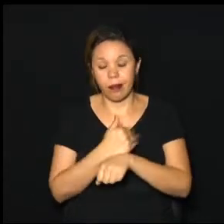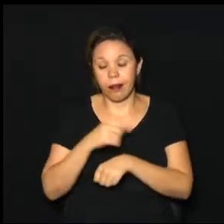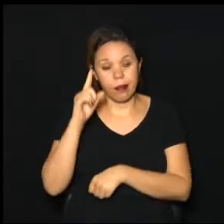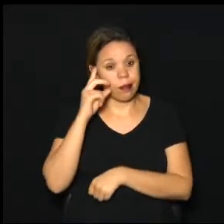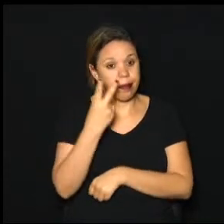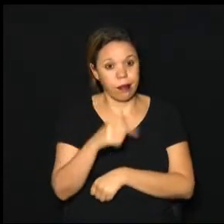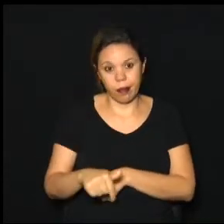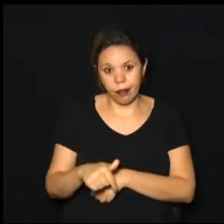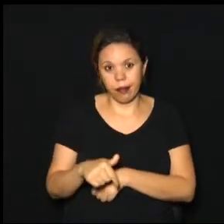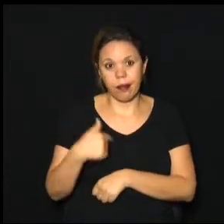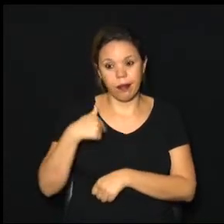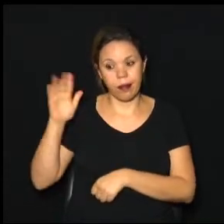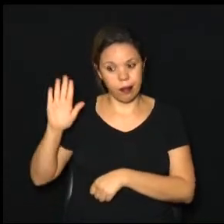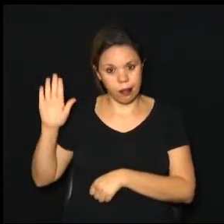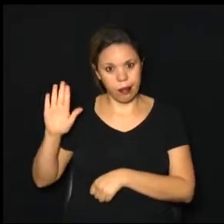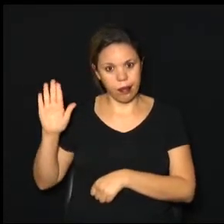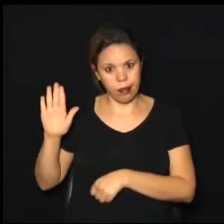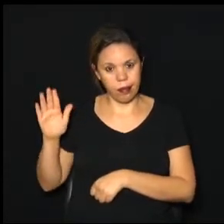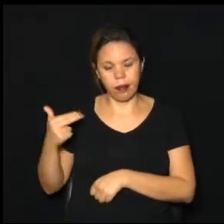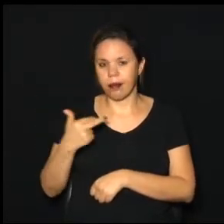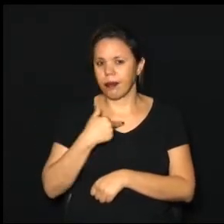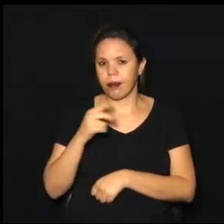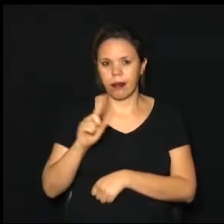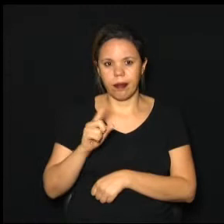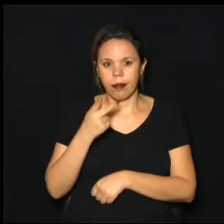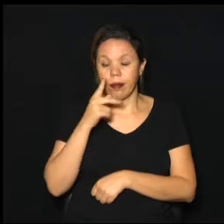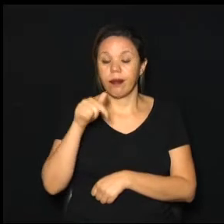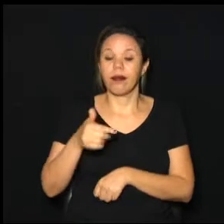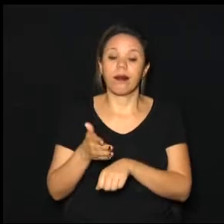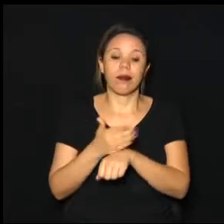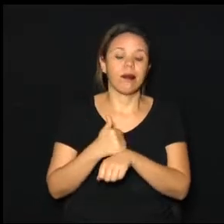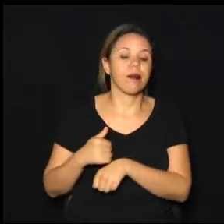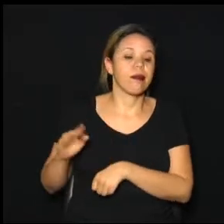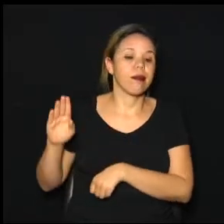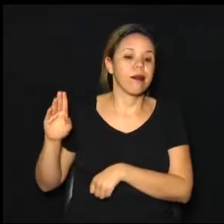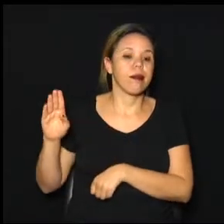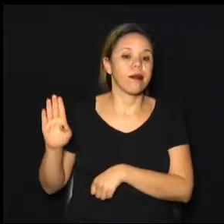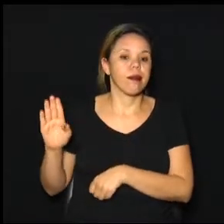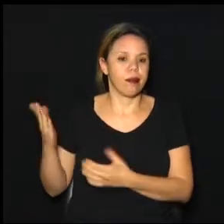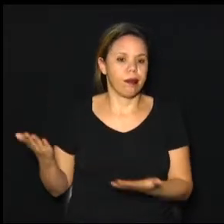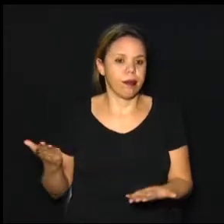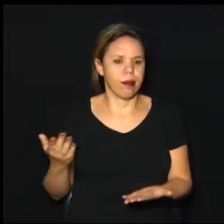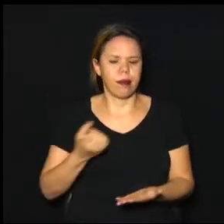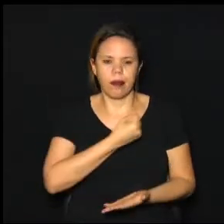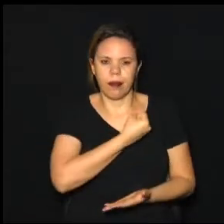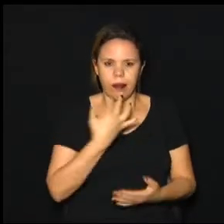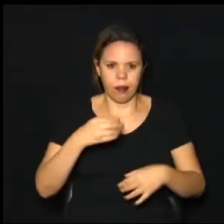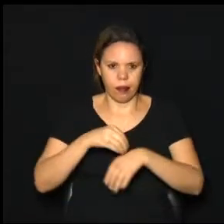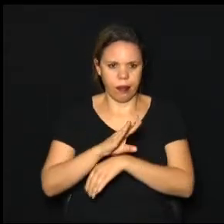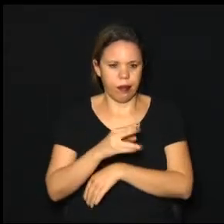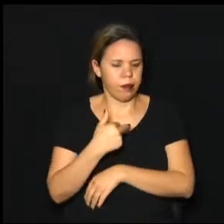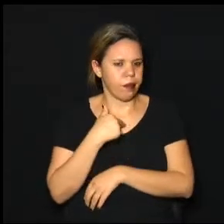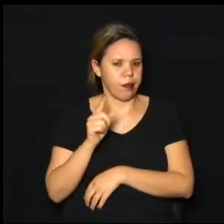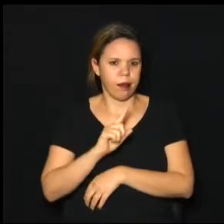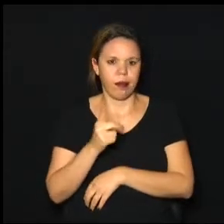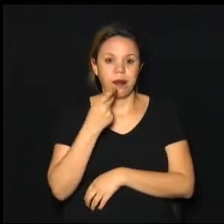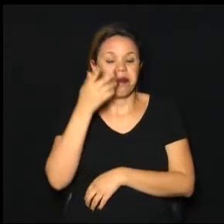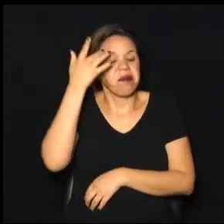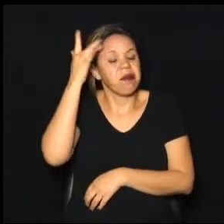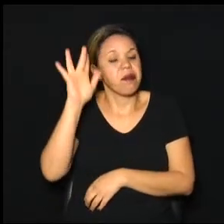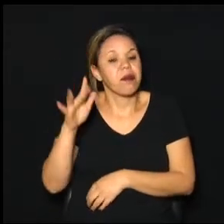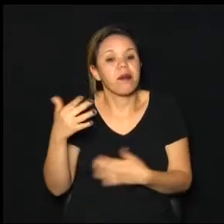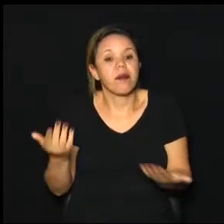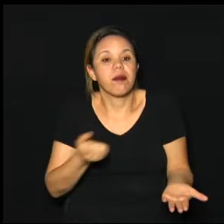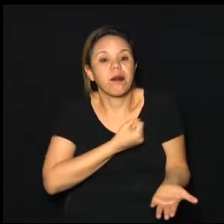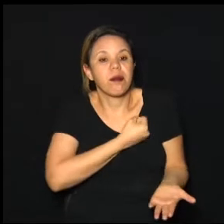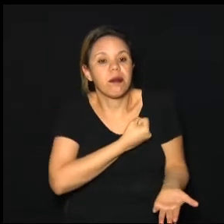setembro, pode falar que é candidato? Não. Você pode falar que você é pré-candidato. Pode passar número? Não, até porque você ainda não sabe qual é, já